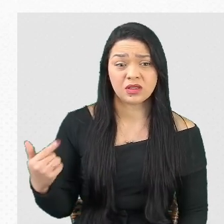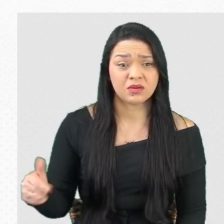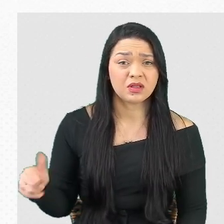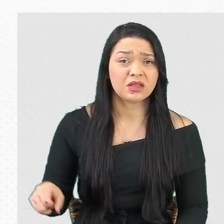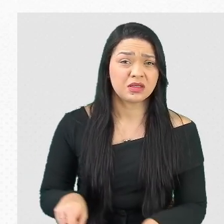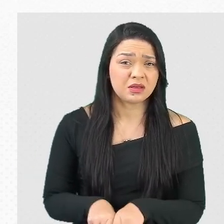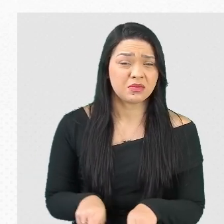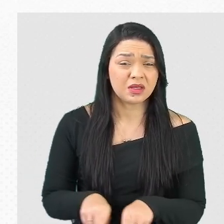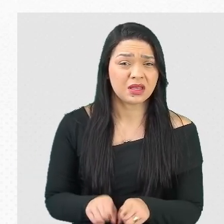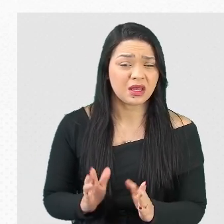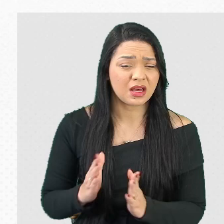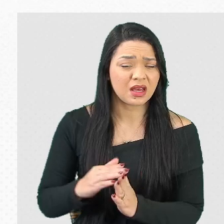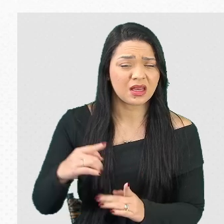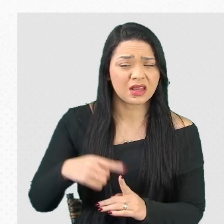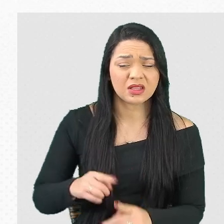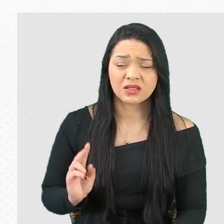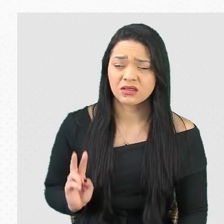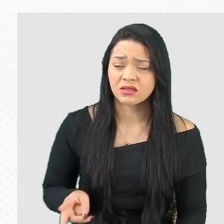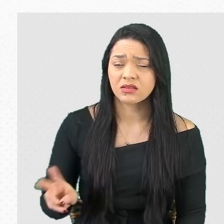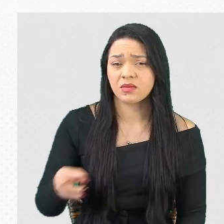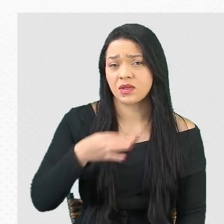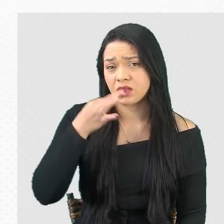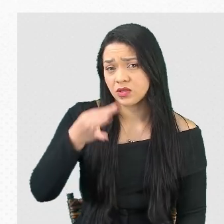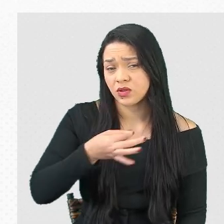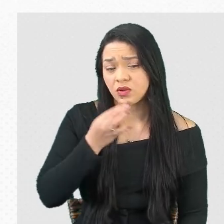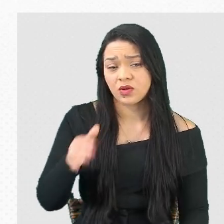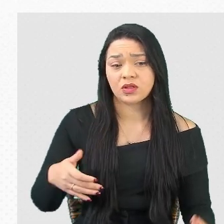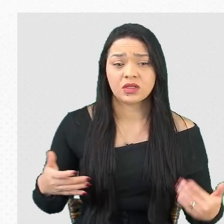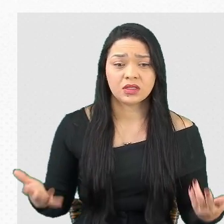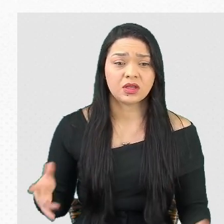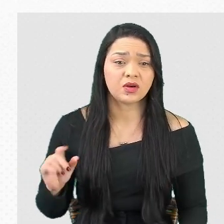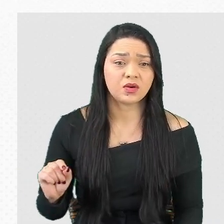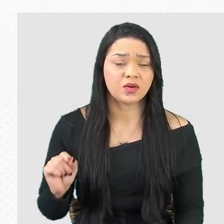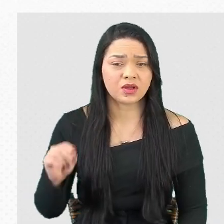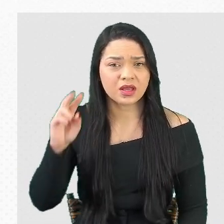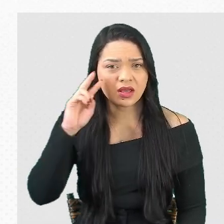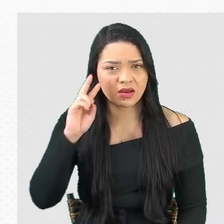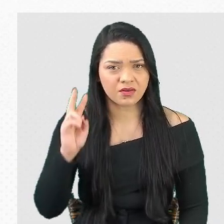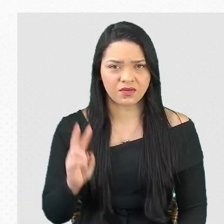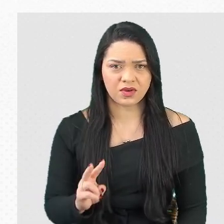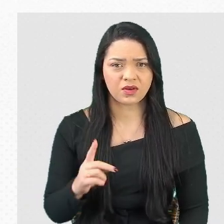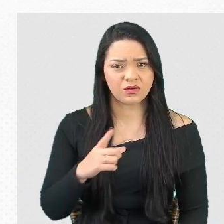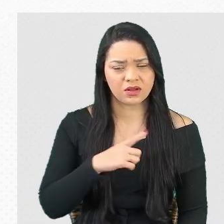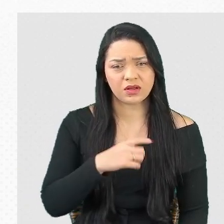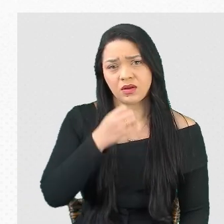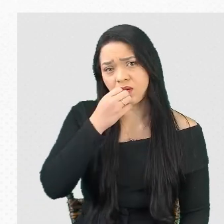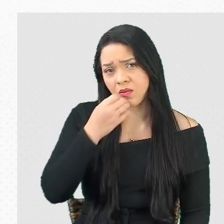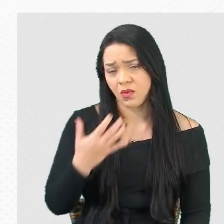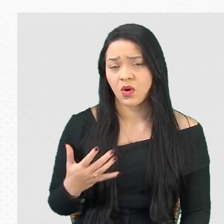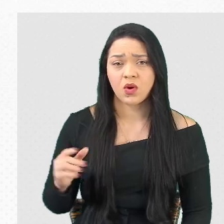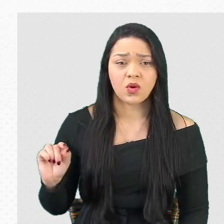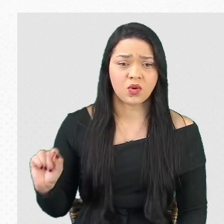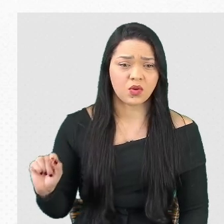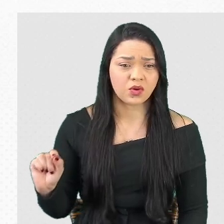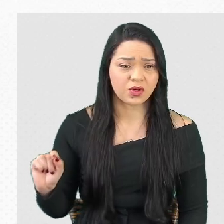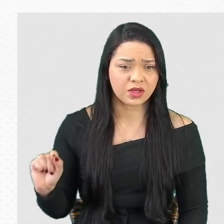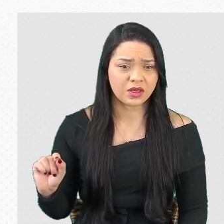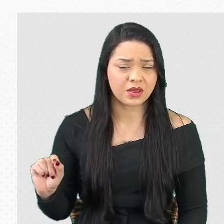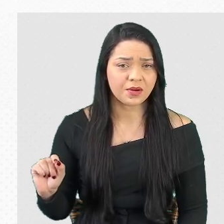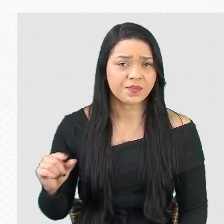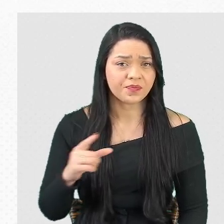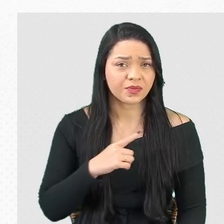igreja ela sempre criticou os burgueses. Então eles olhavam com muito bom grado, né,